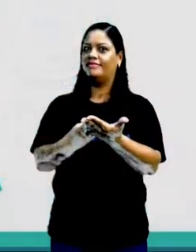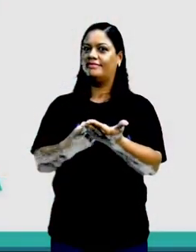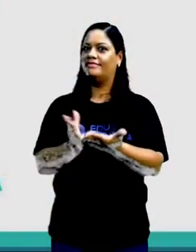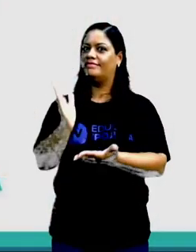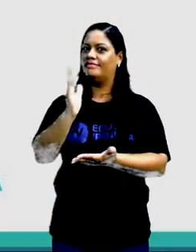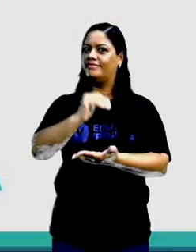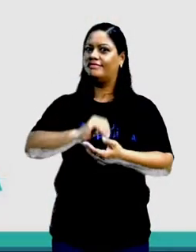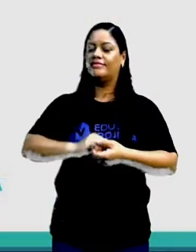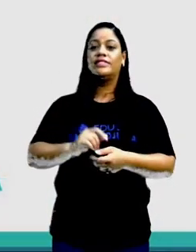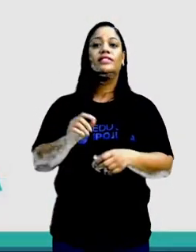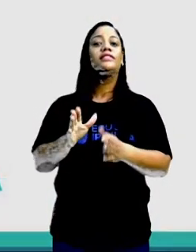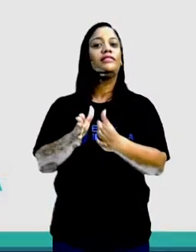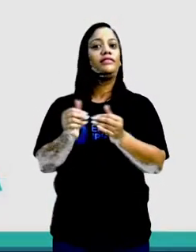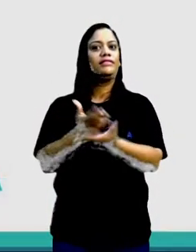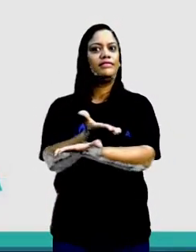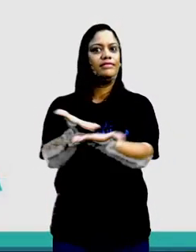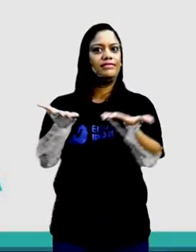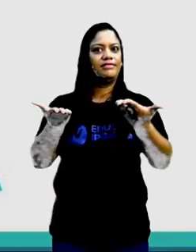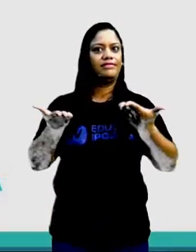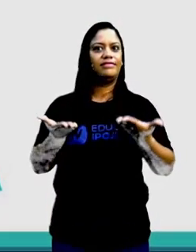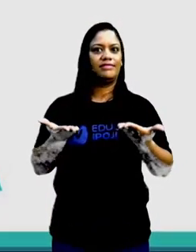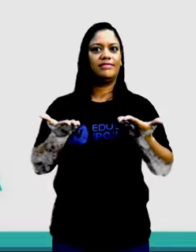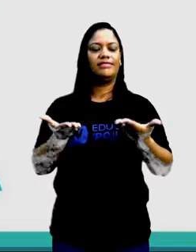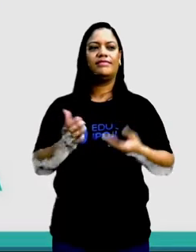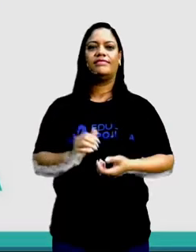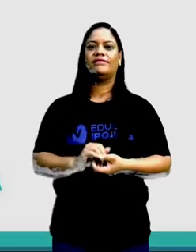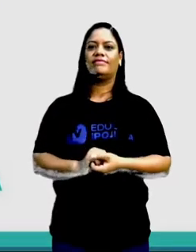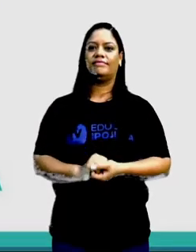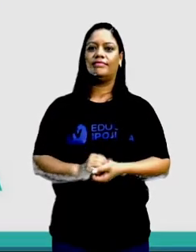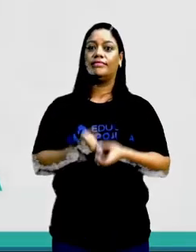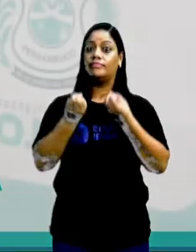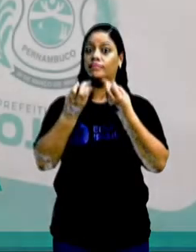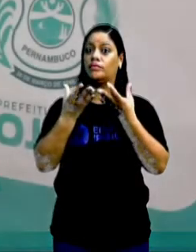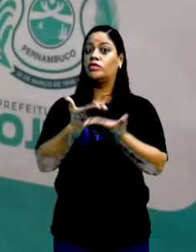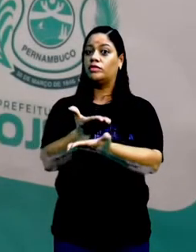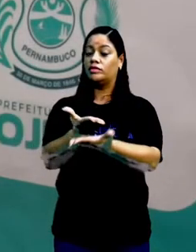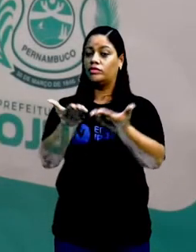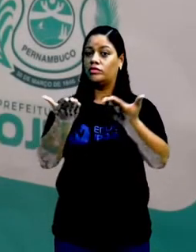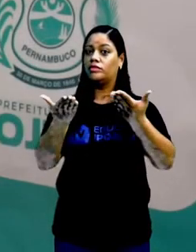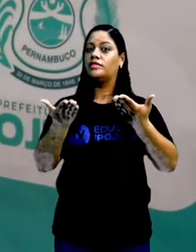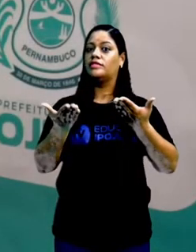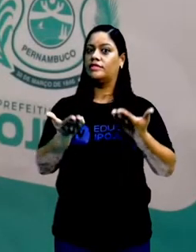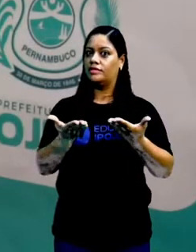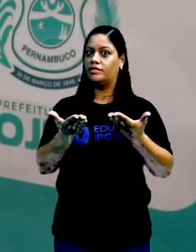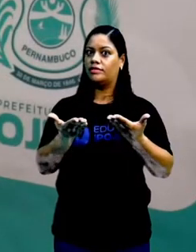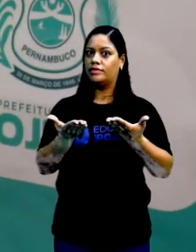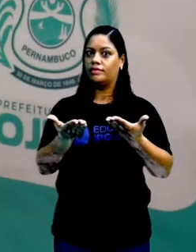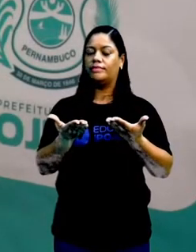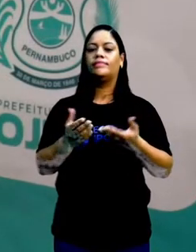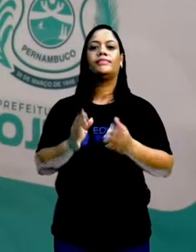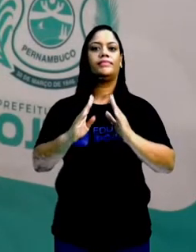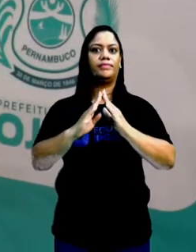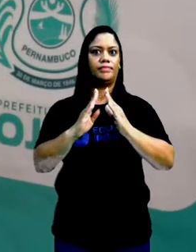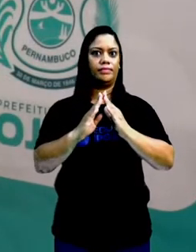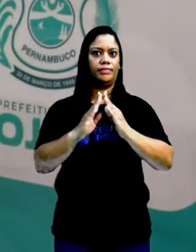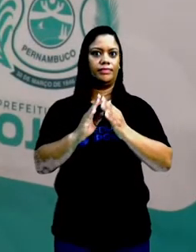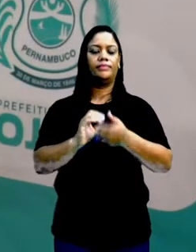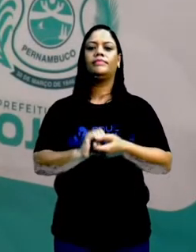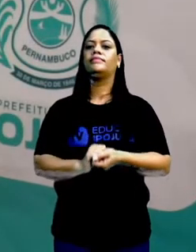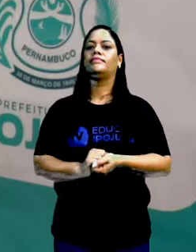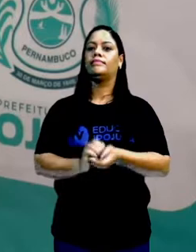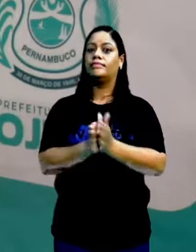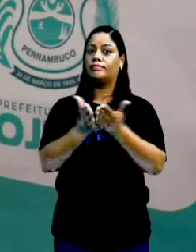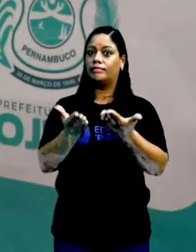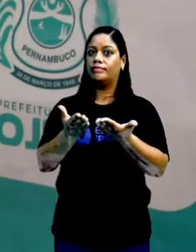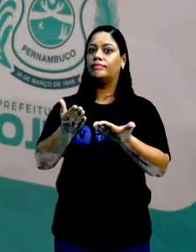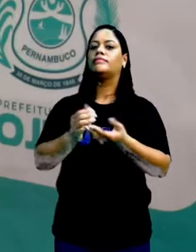Então, convidados, agora é bom que vocês peguem um